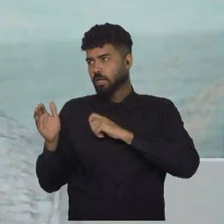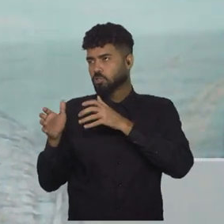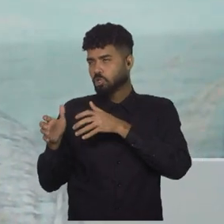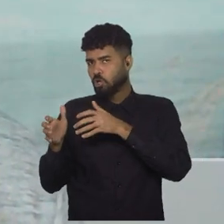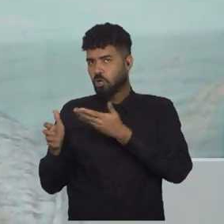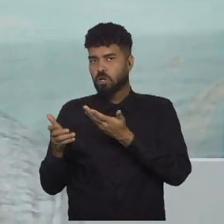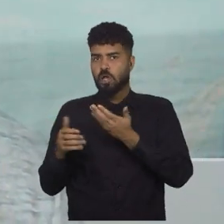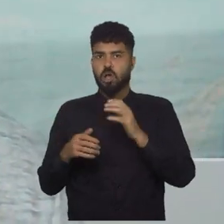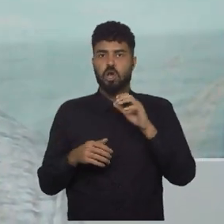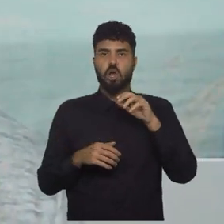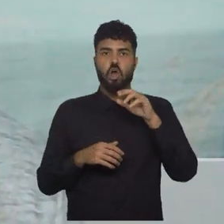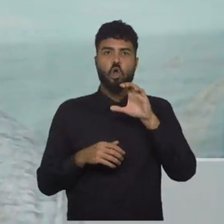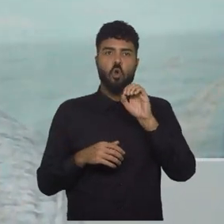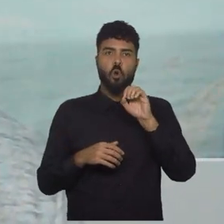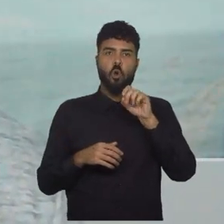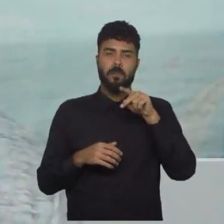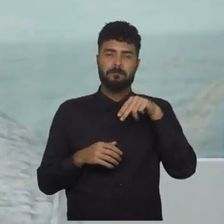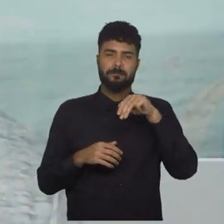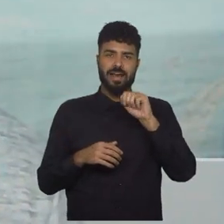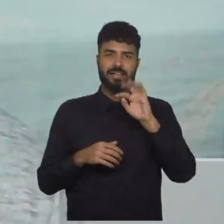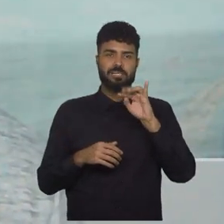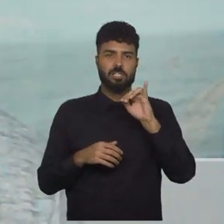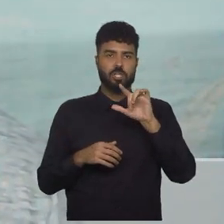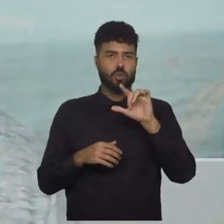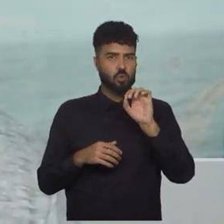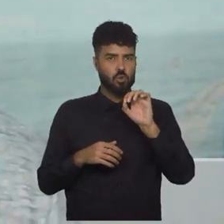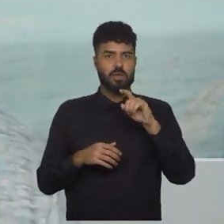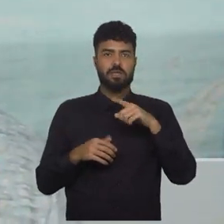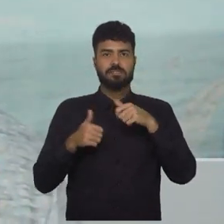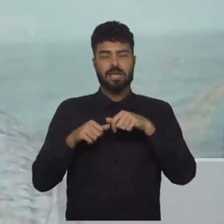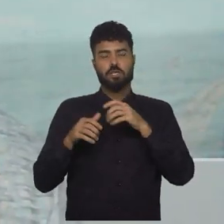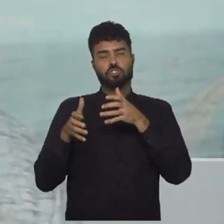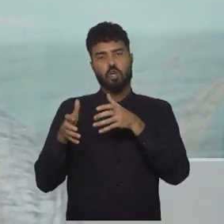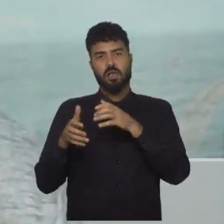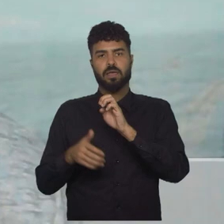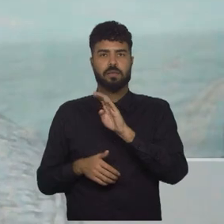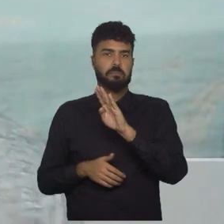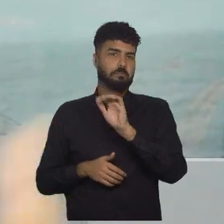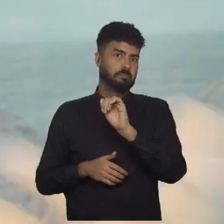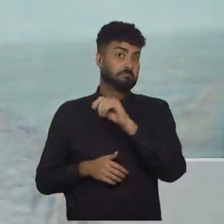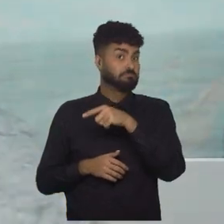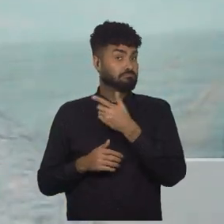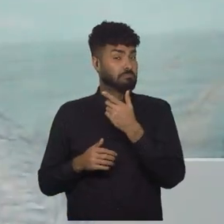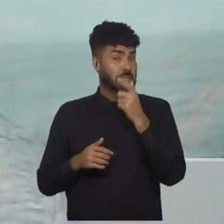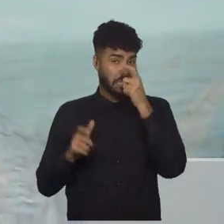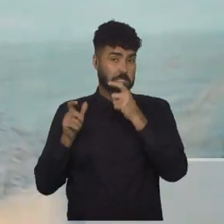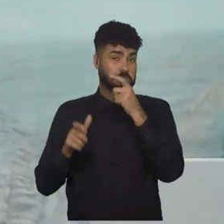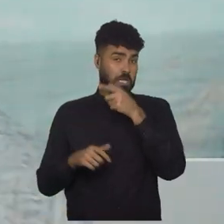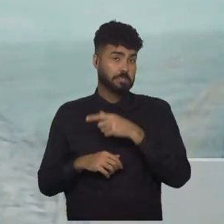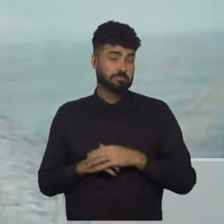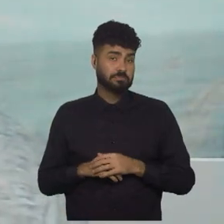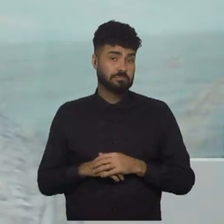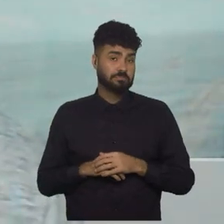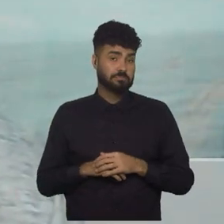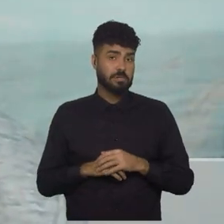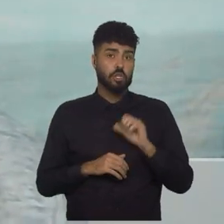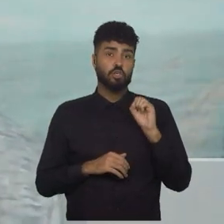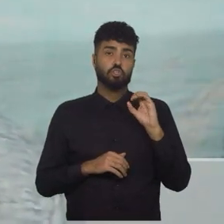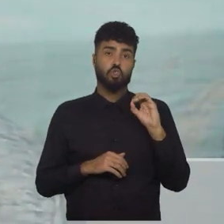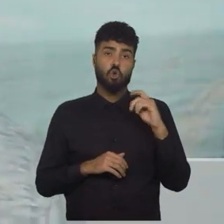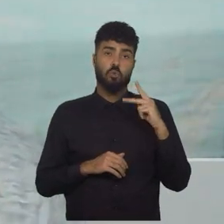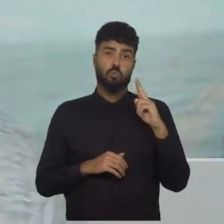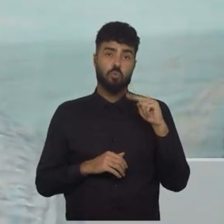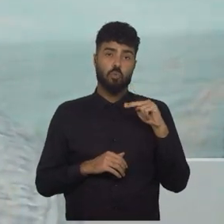no Comatlu, por exemplo, né, que atualmente está no Eibar. São atletas interessantes. Fora seu Ponceu, que joga